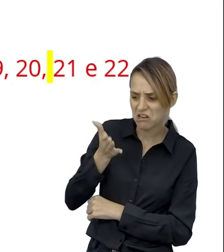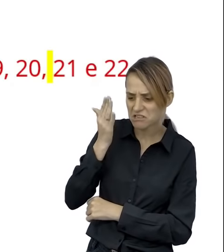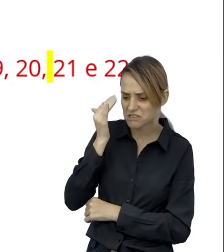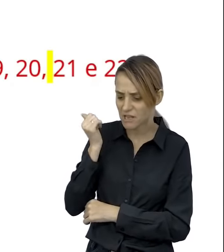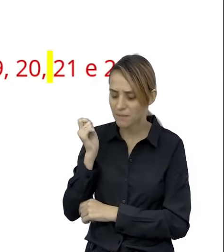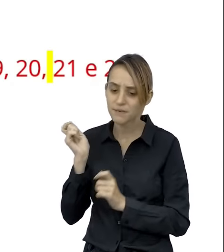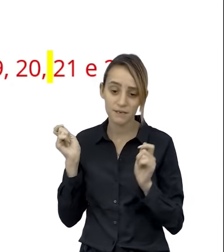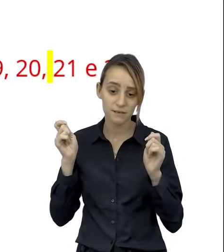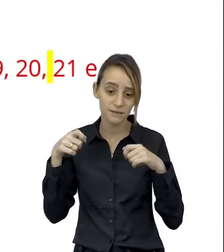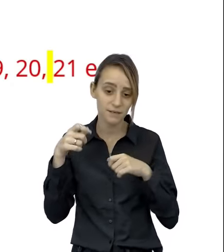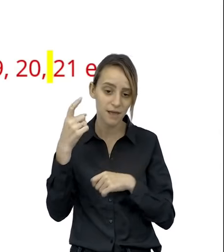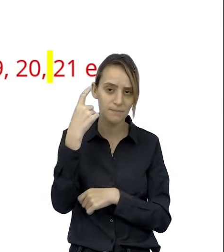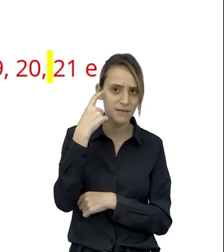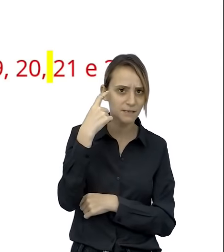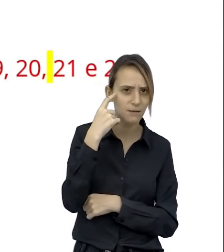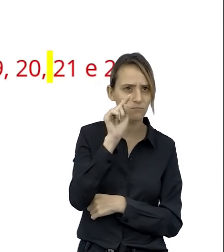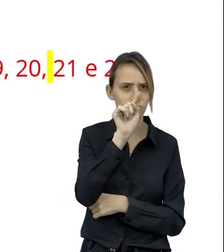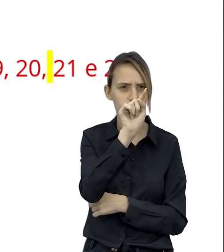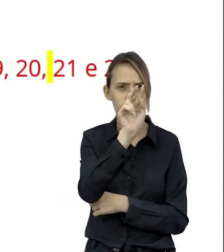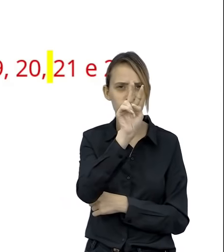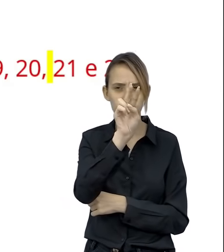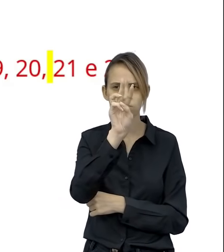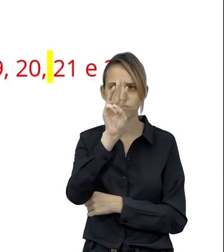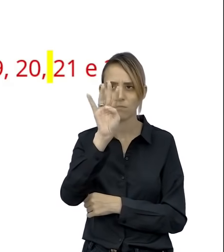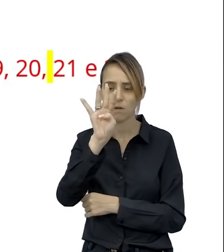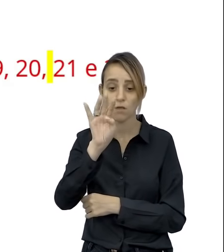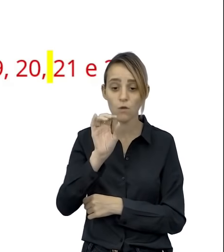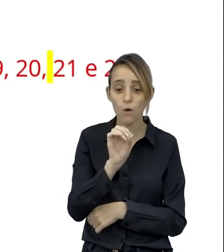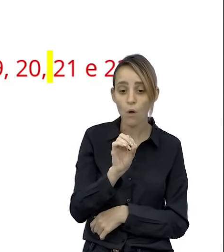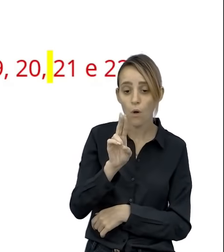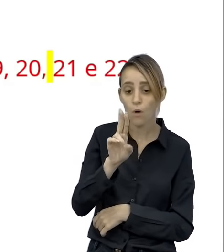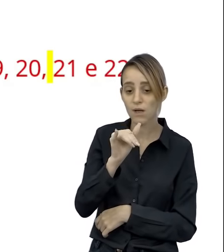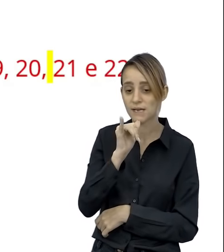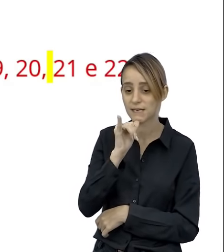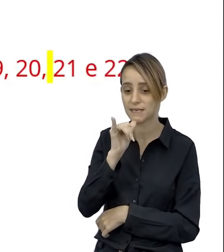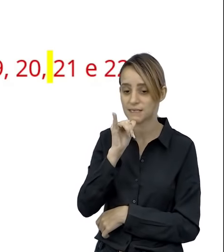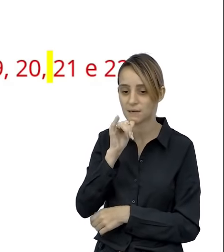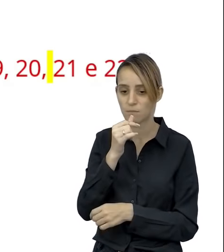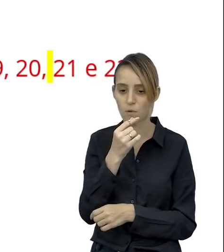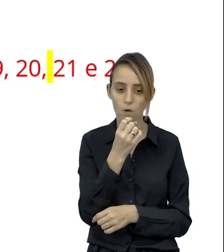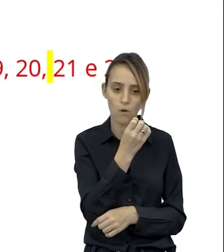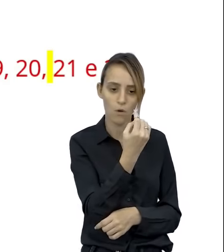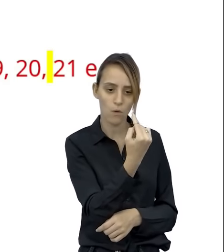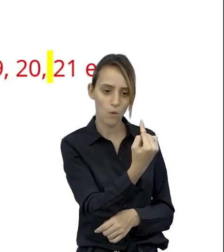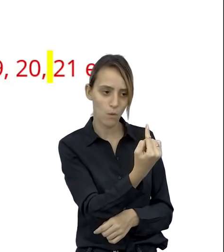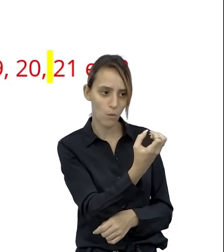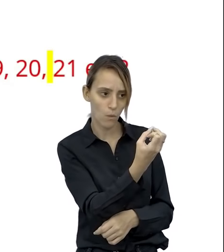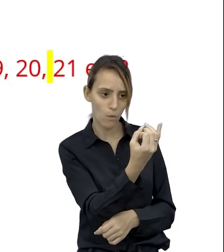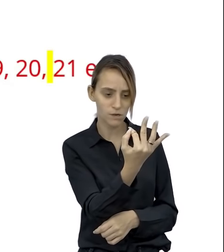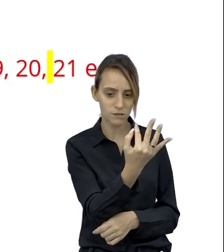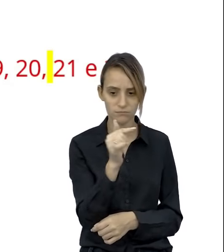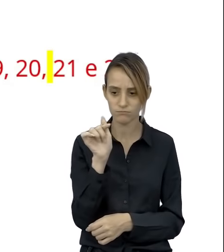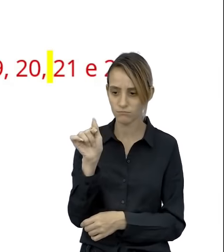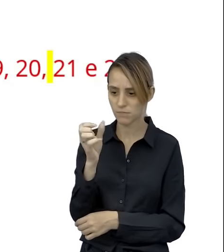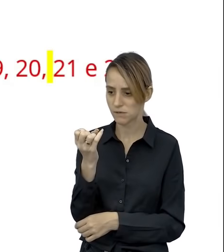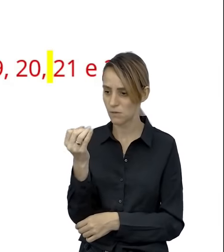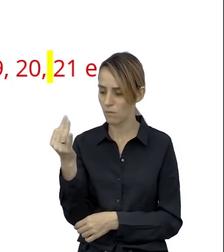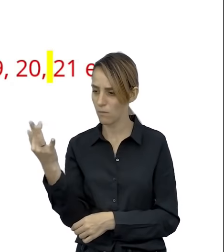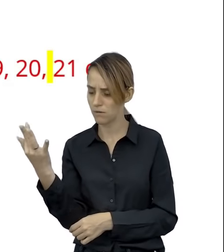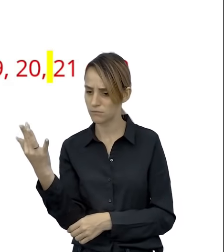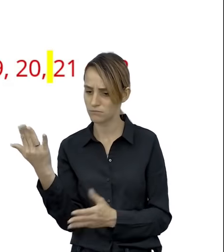avançados, a contagem por complemento, ou seja, eu vou partir de uma quantidade até chegar na outra, que é